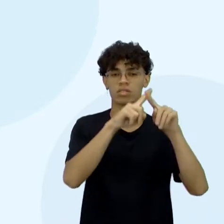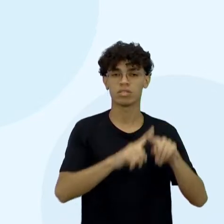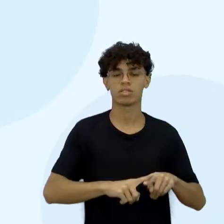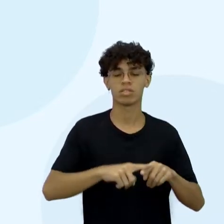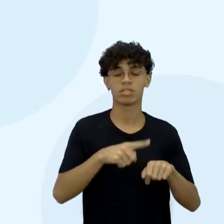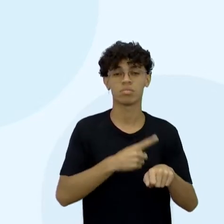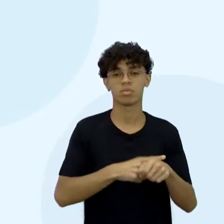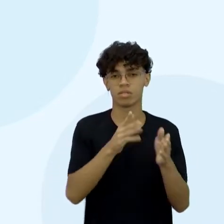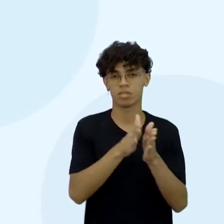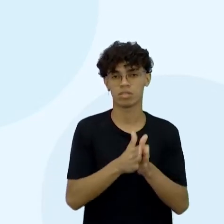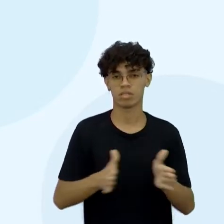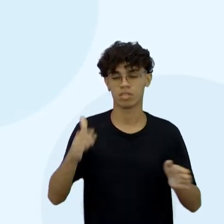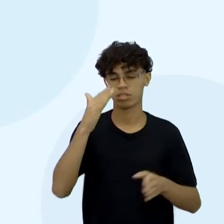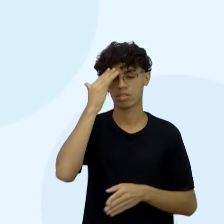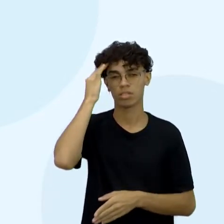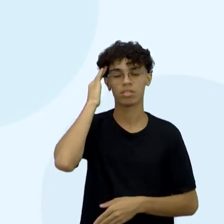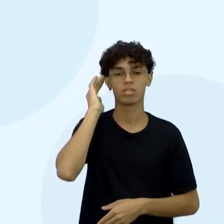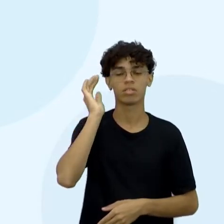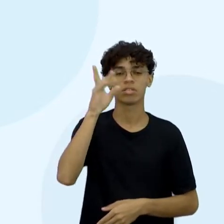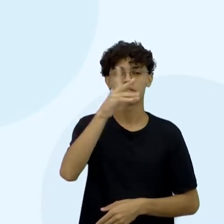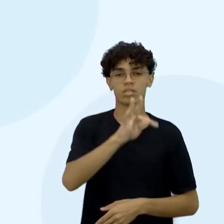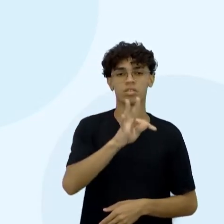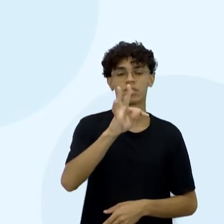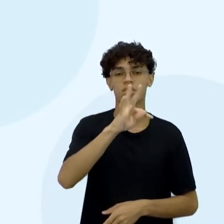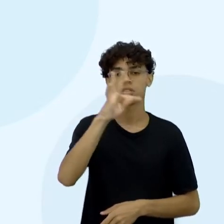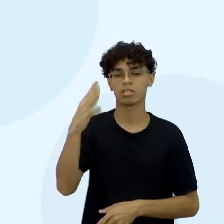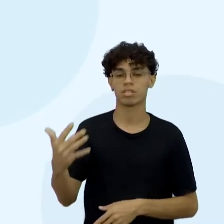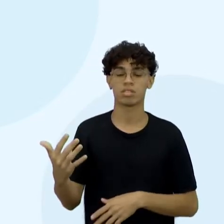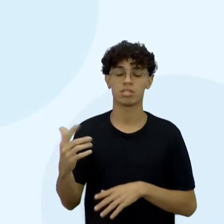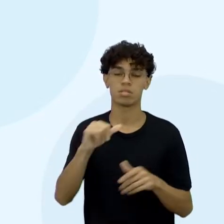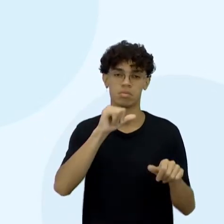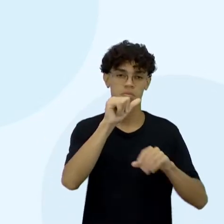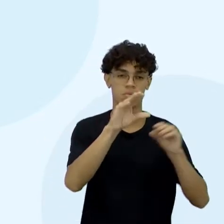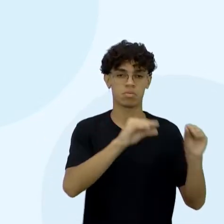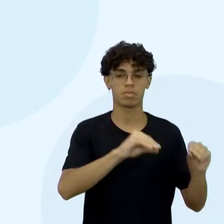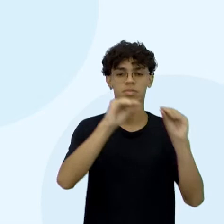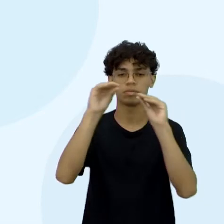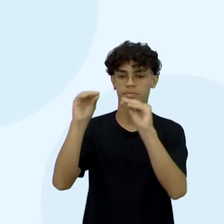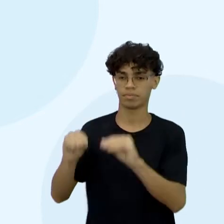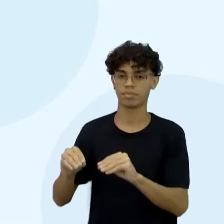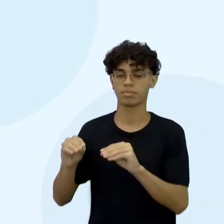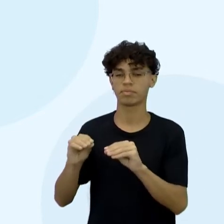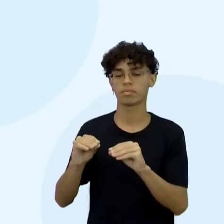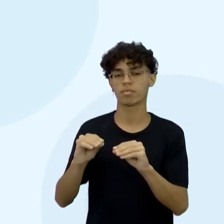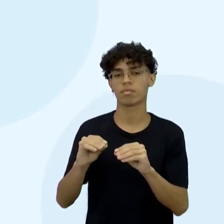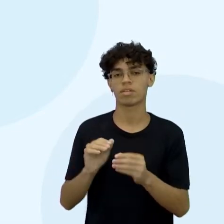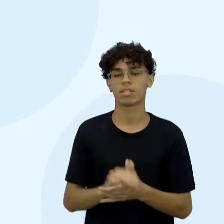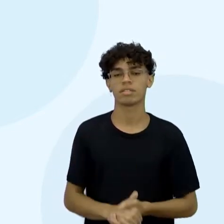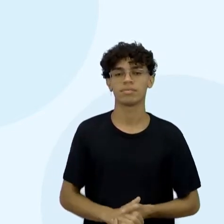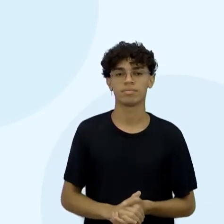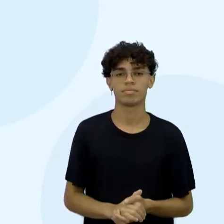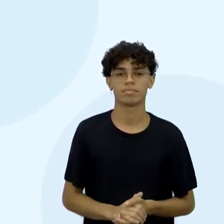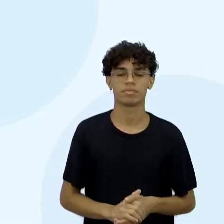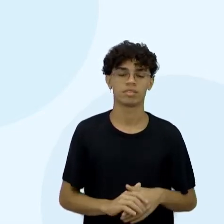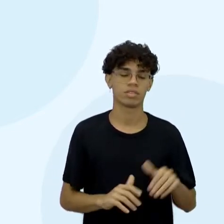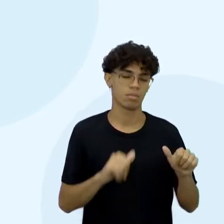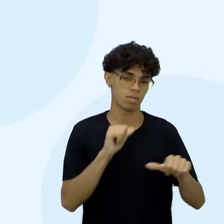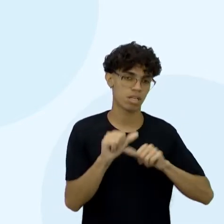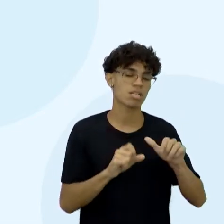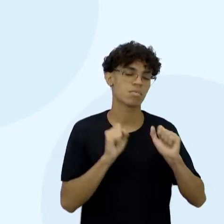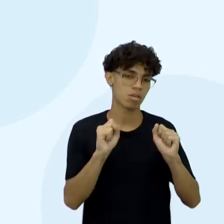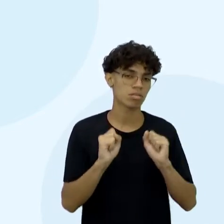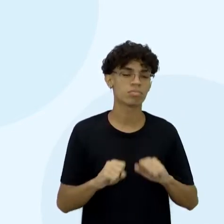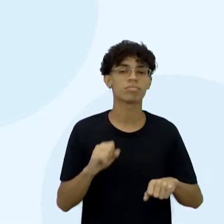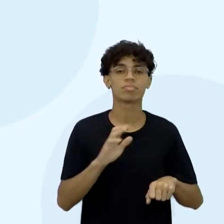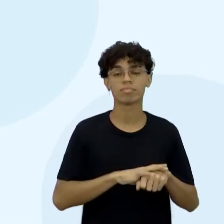tempo. Então, eu passei o t para cá, ó, tá certo? Quando a gente tem expressões algébricas, a gente pode fazer essas brincadeiras.